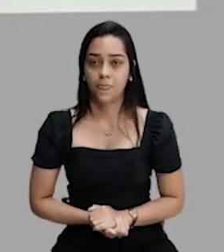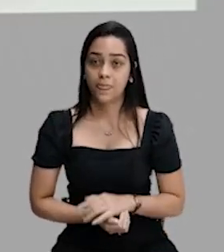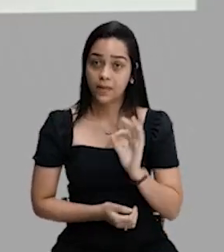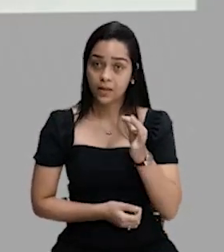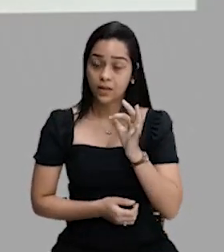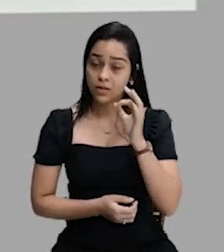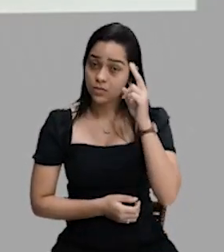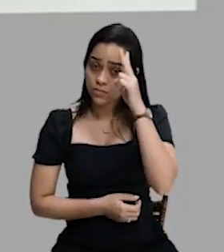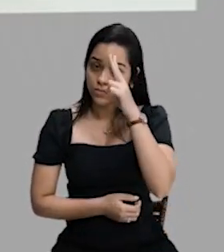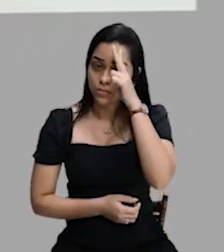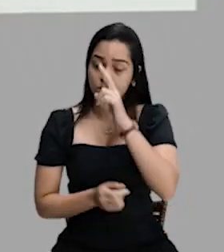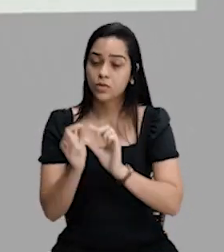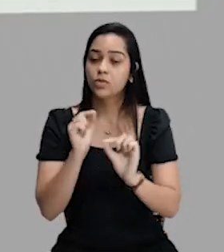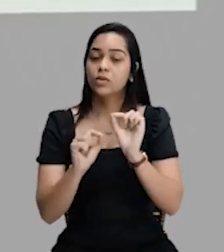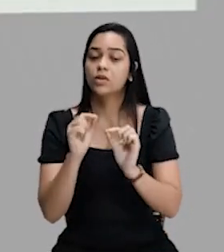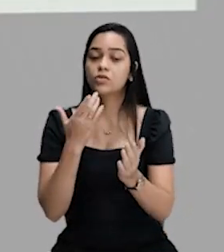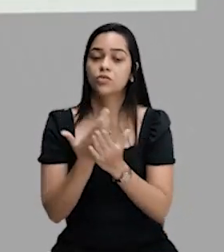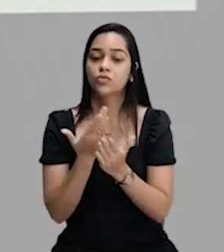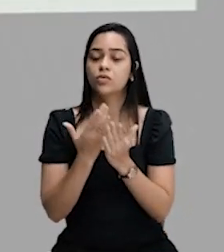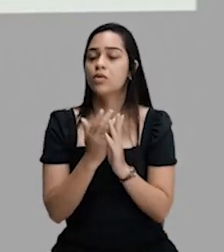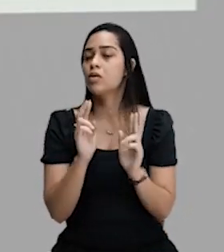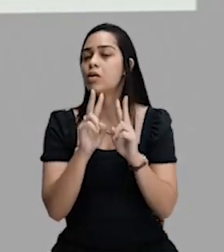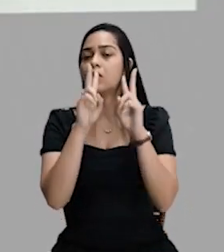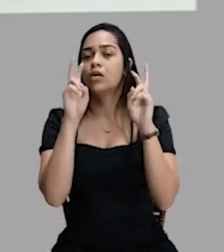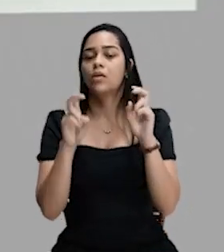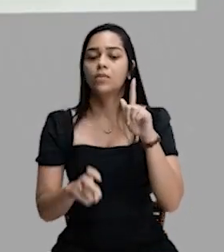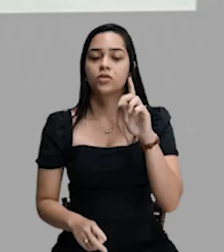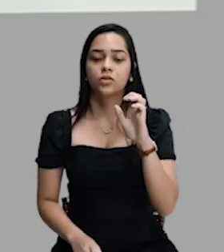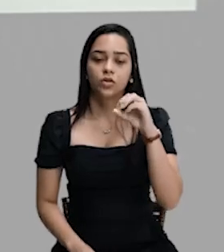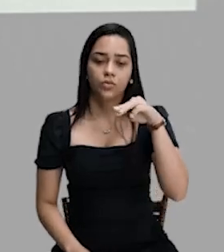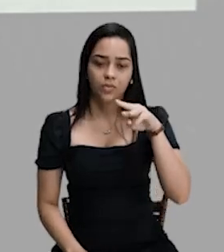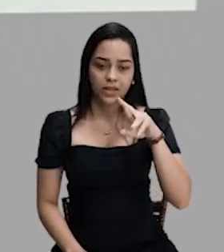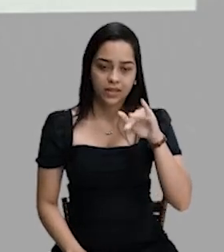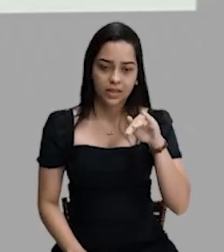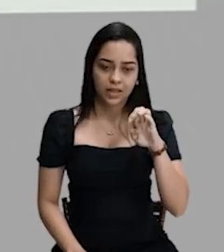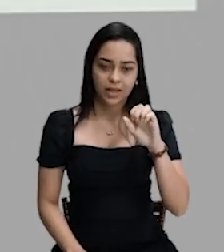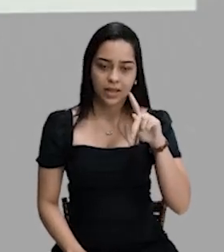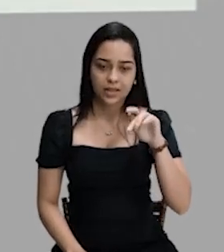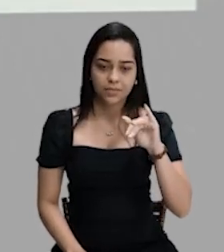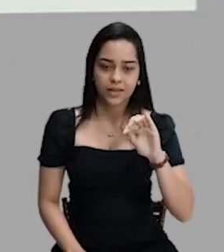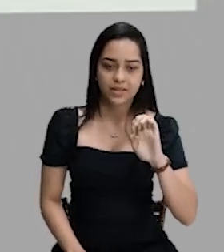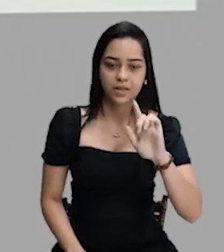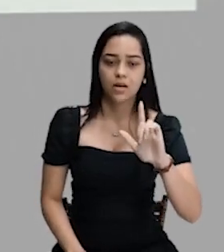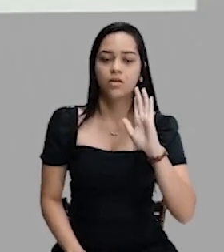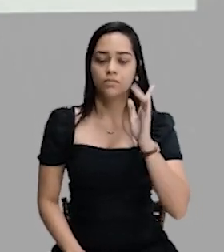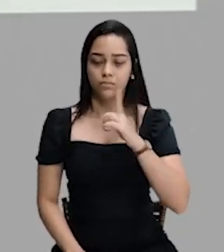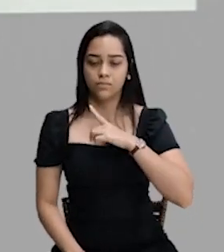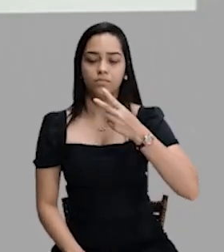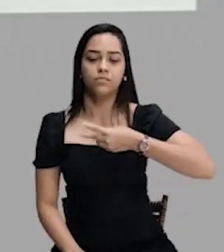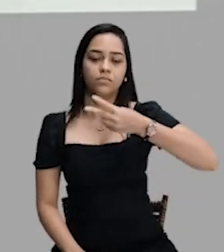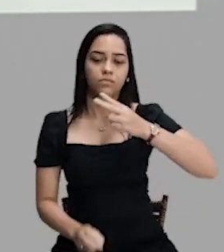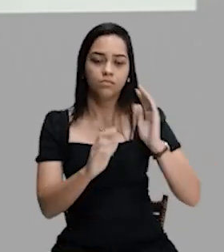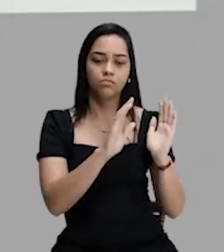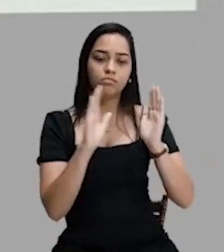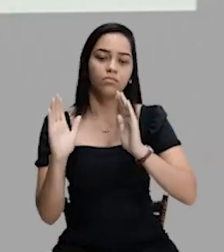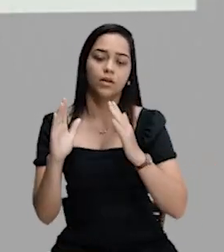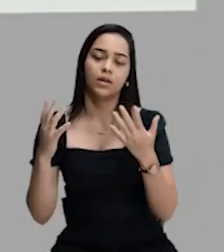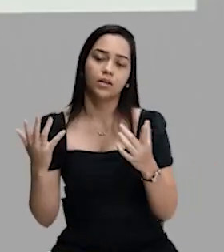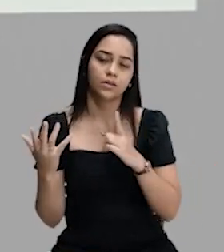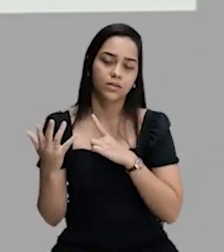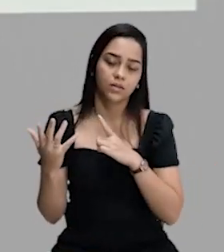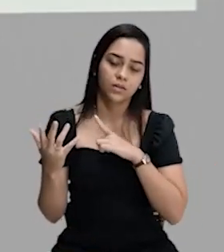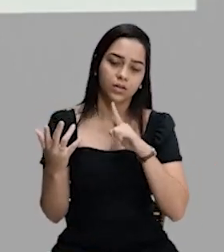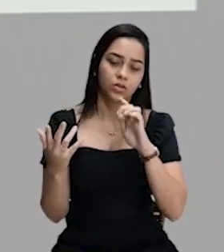só recapitulando que nós estamos estudando aqui geometria e espacial né já tá na segunda parte vamos dizer assim